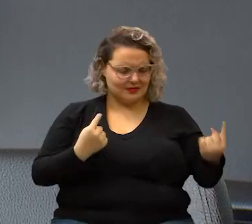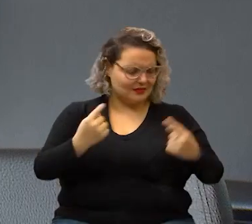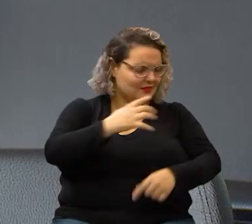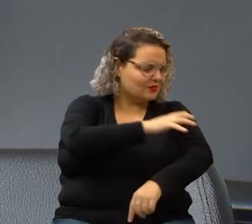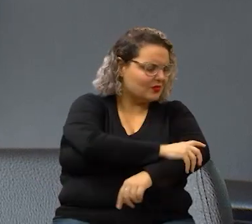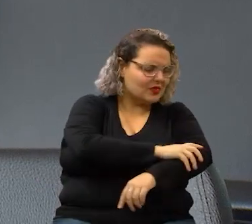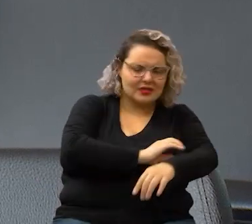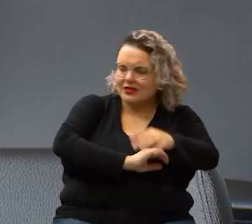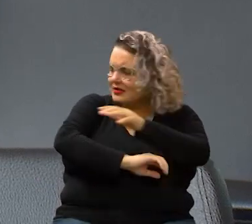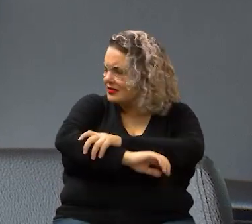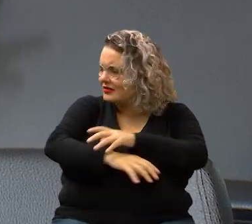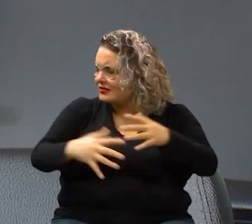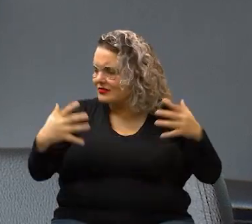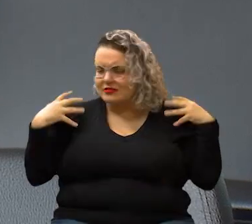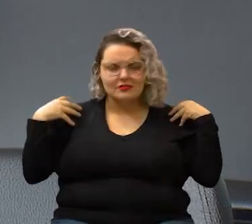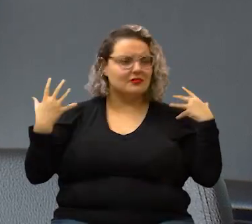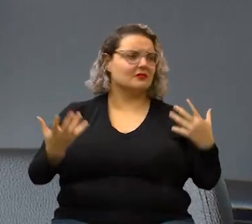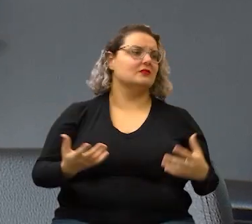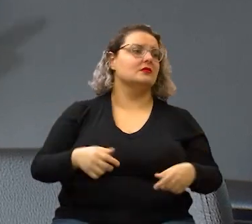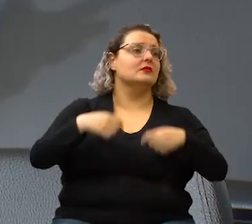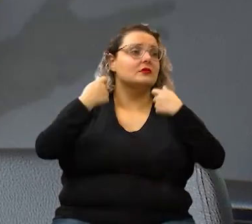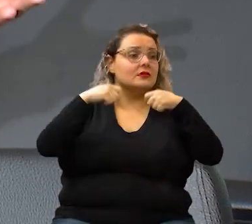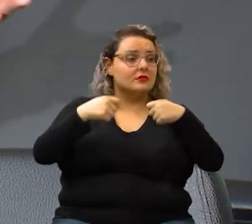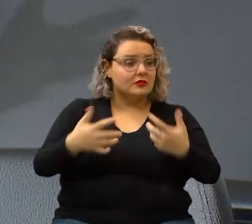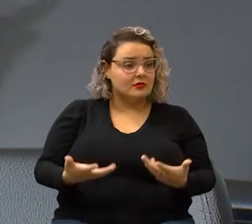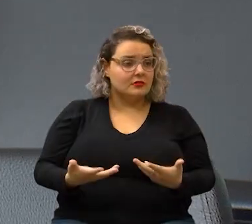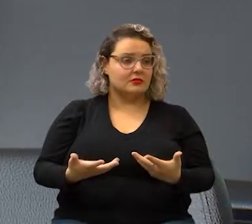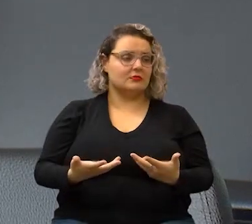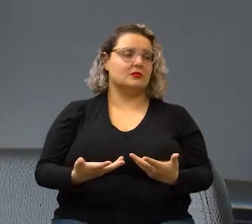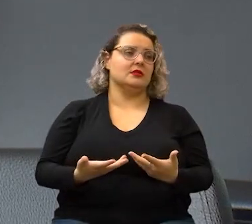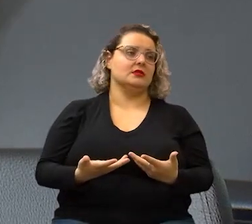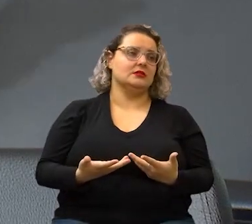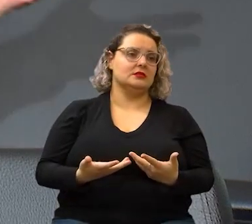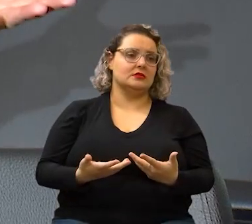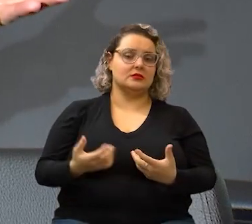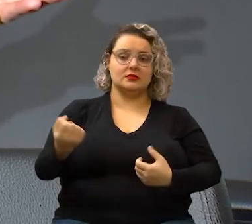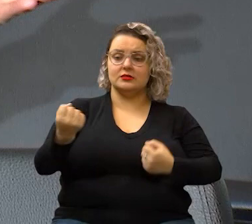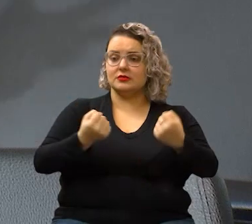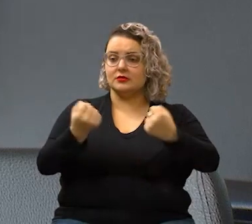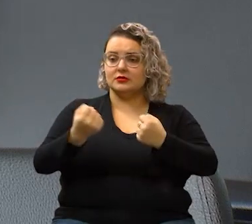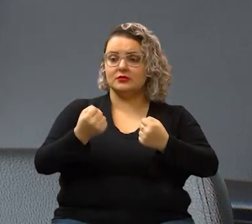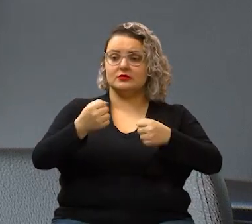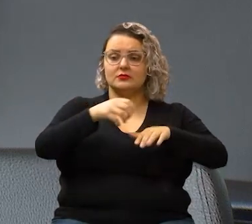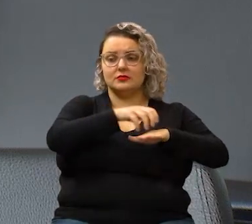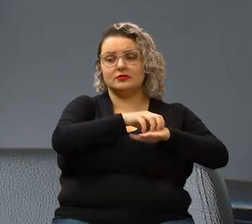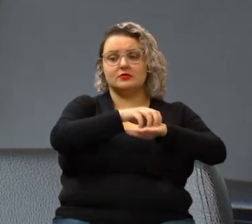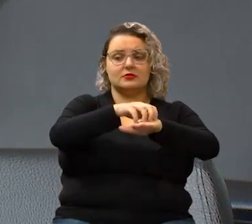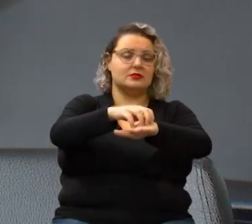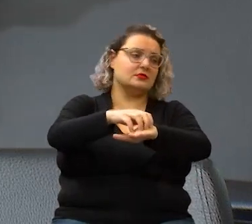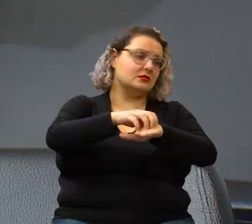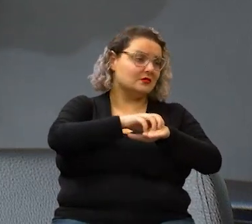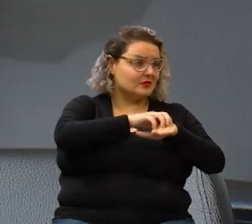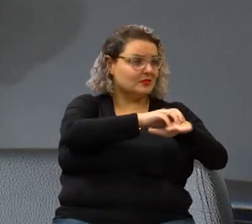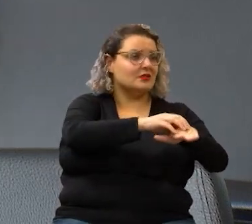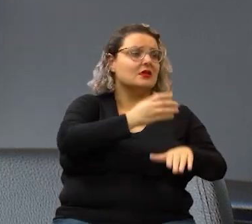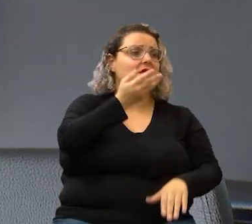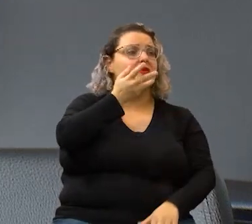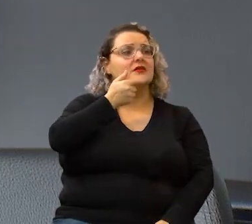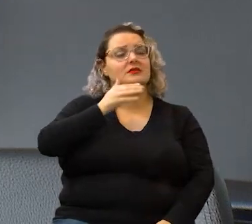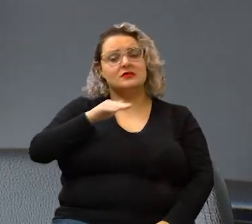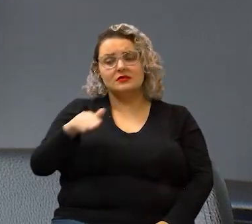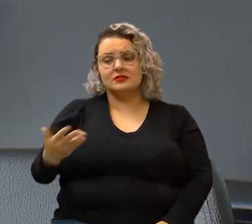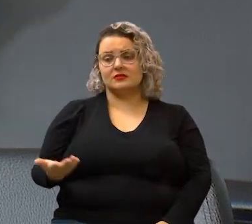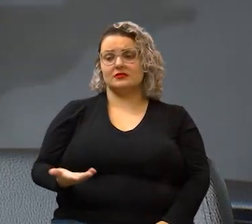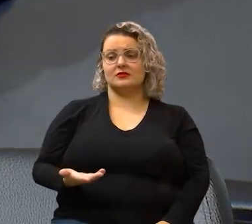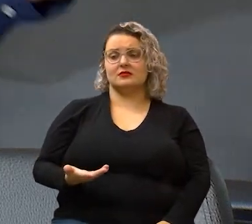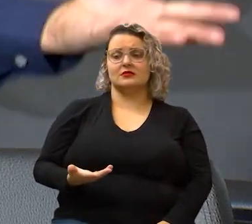pegando em mim, e eles precisavam de veículo para locomover as